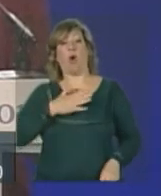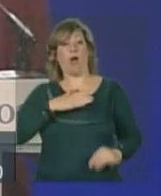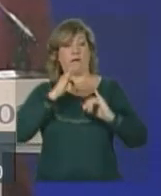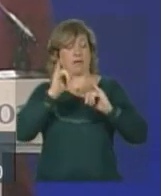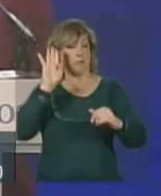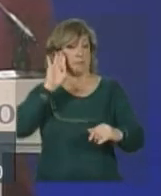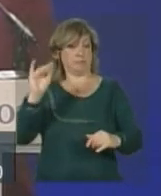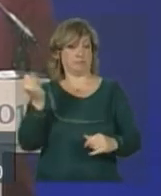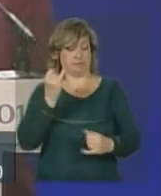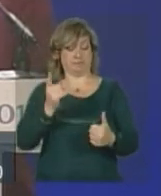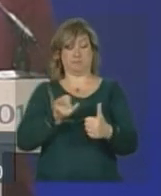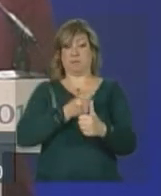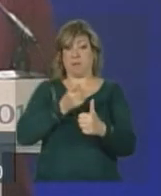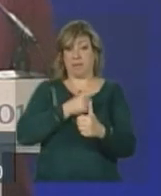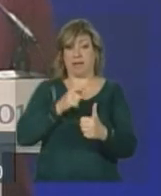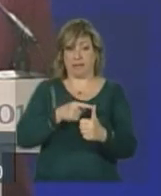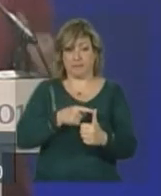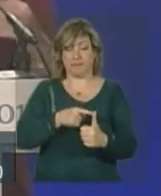destacar. Primeiro,